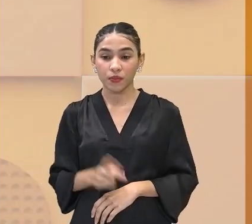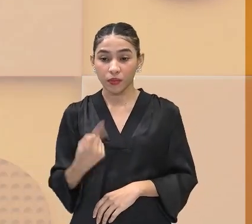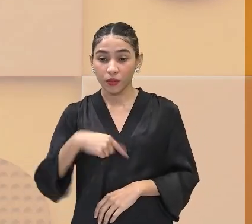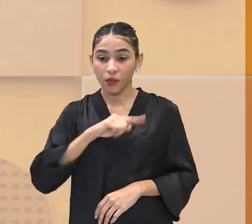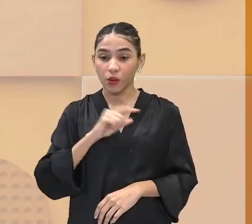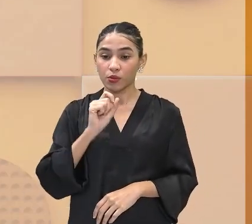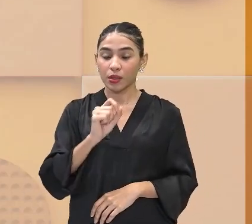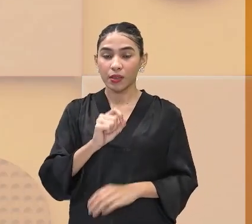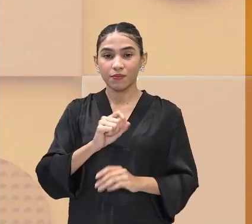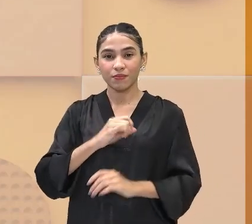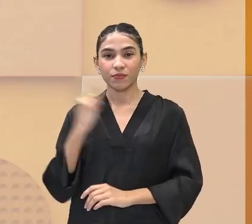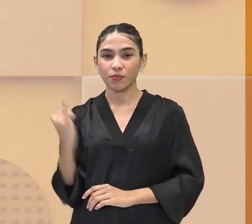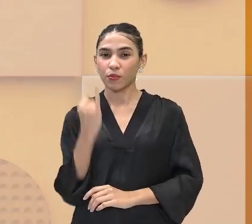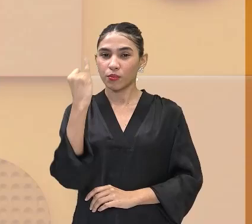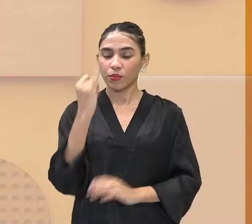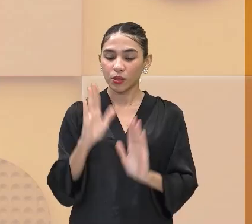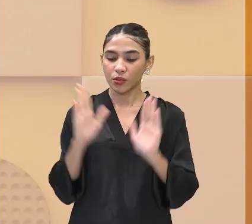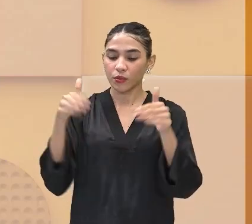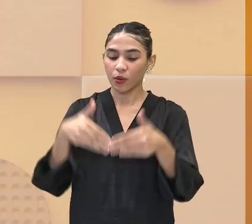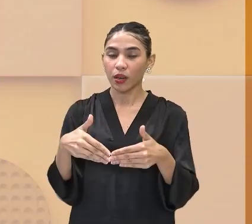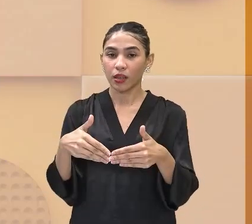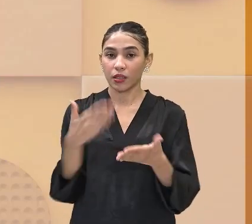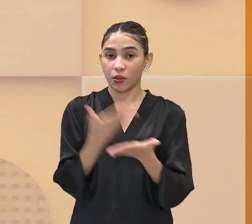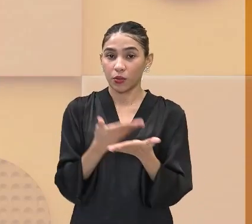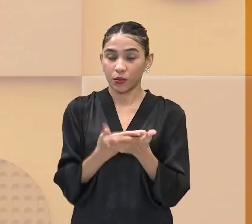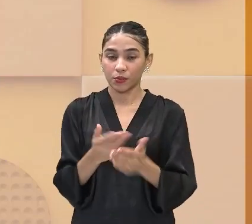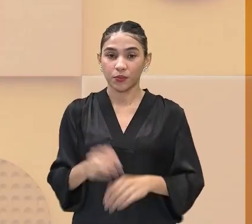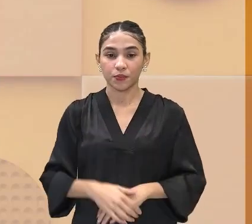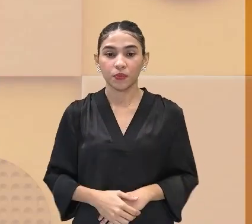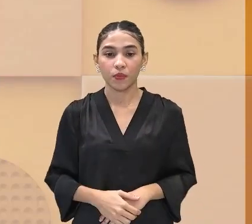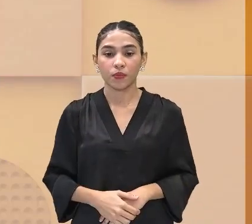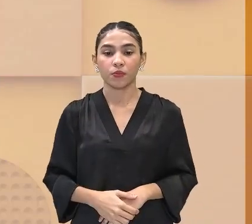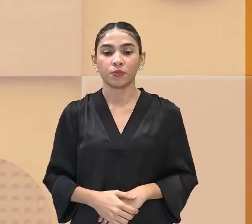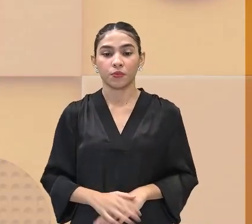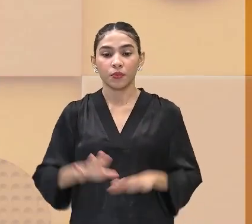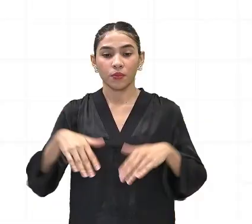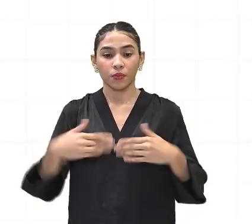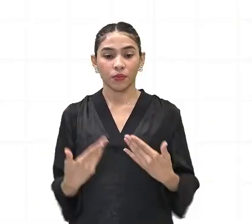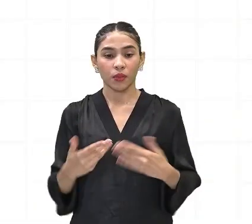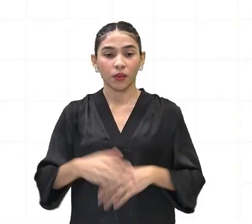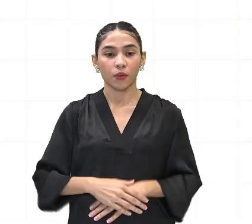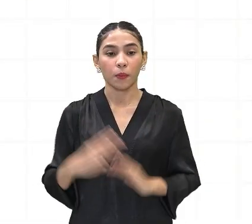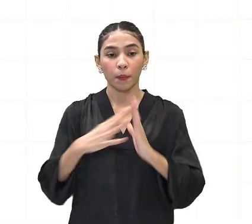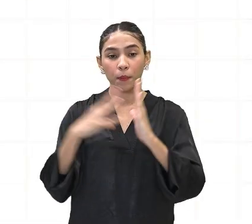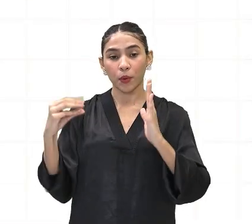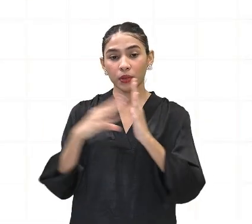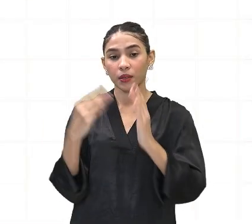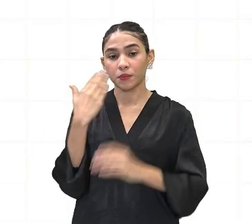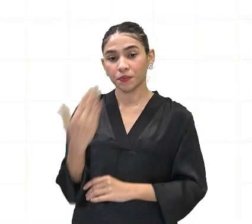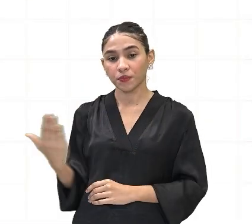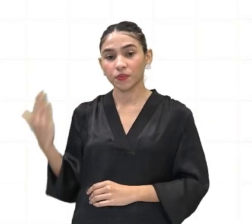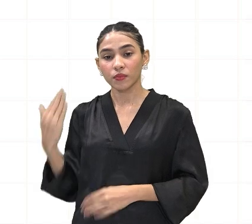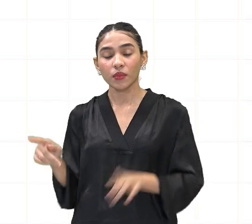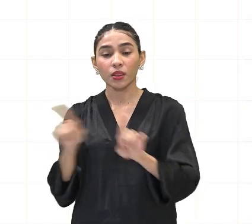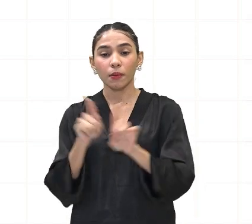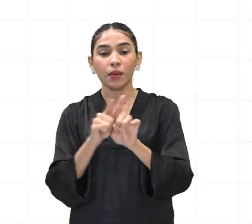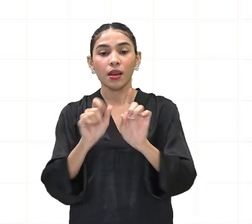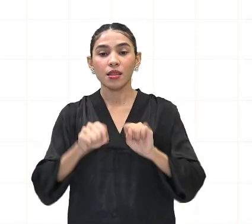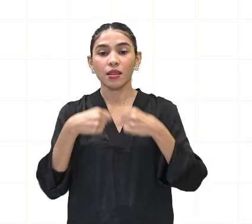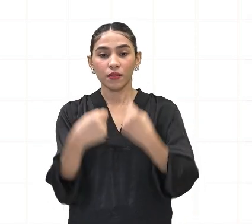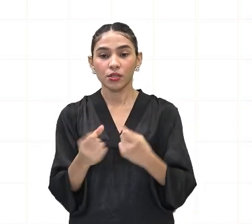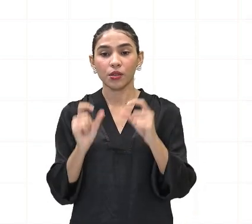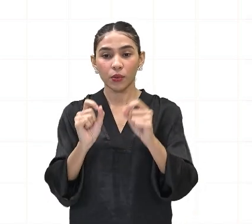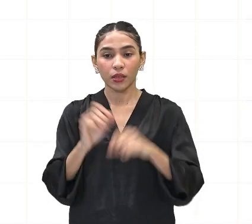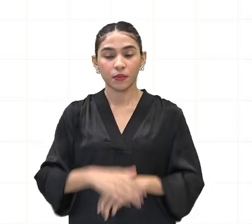iremos frisar um pouco mais na nossa aula. Bom, esse modelo também